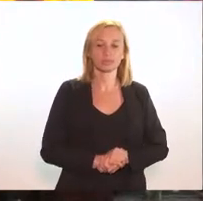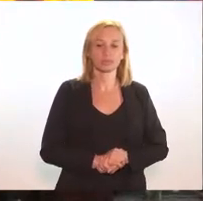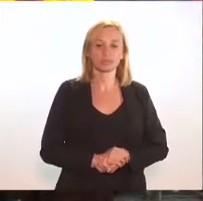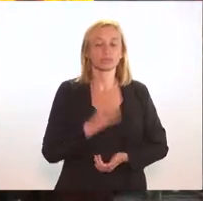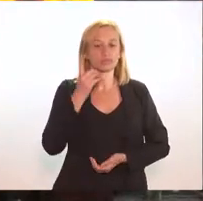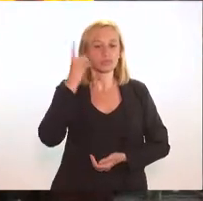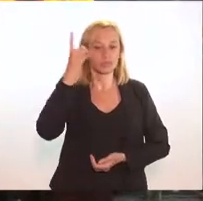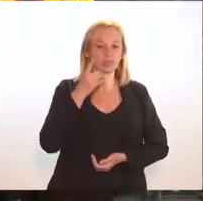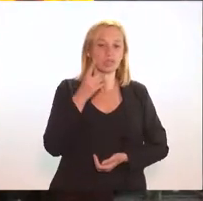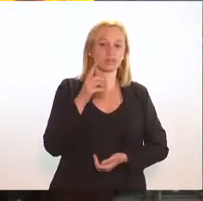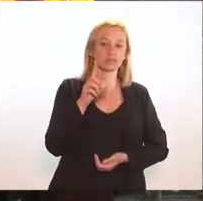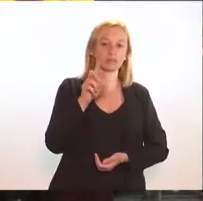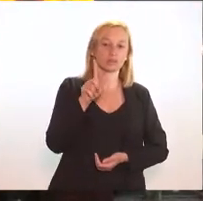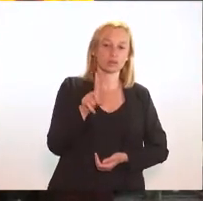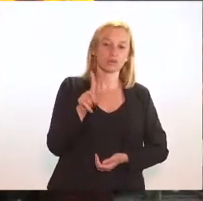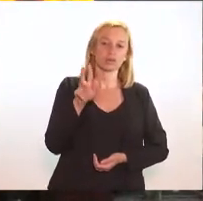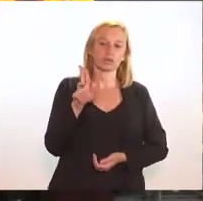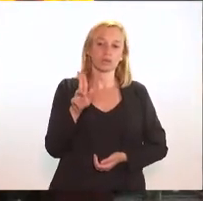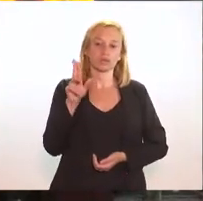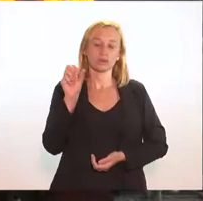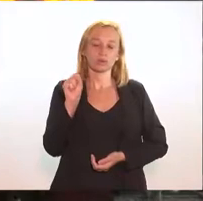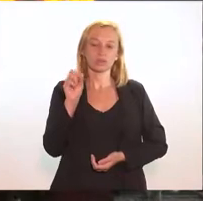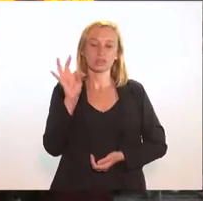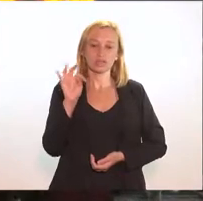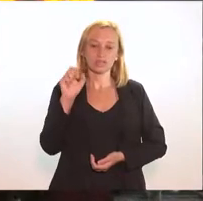Deputado Gustavo Schmidt.